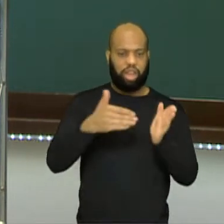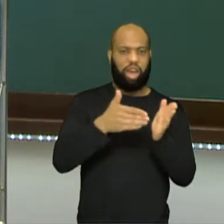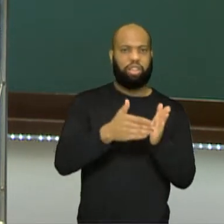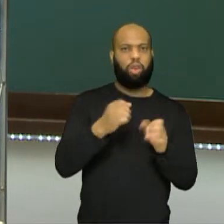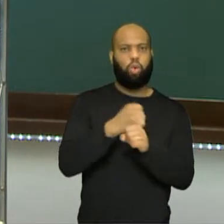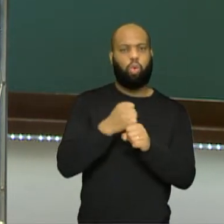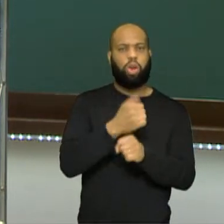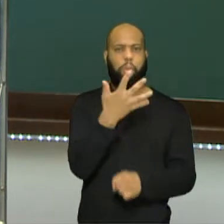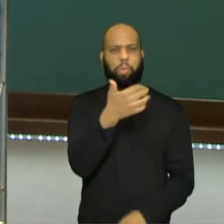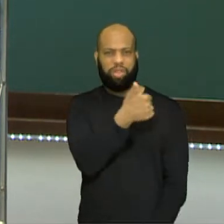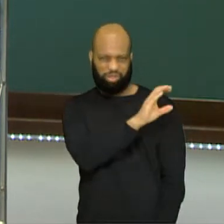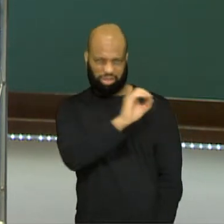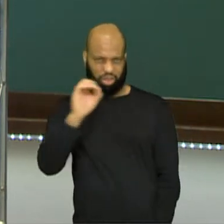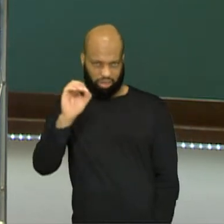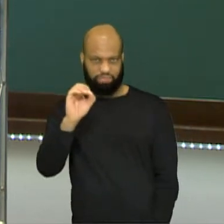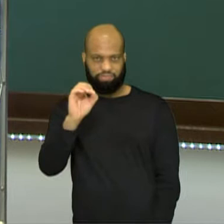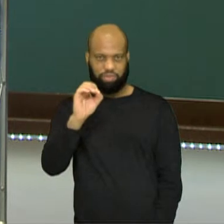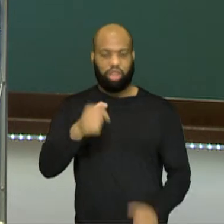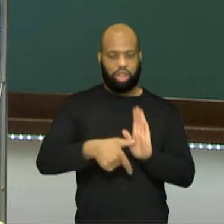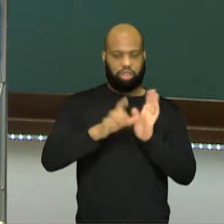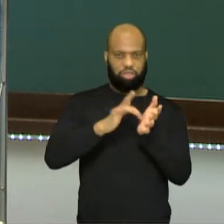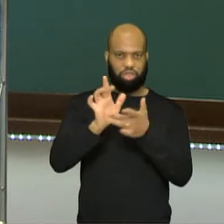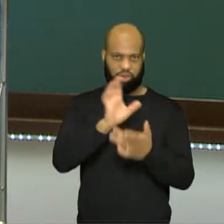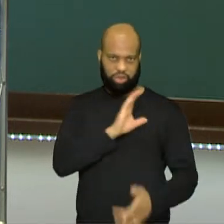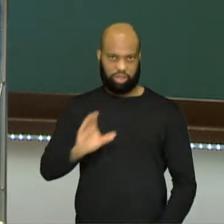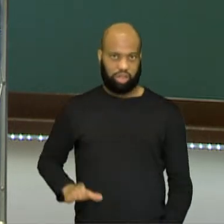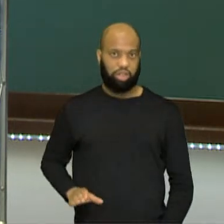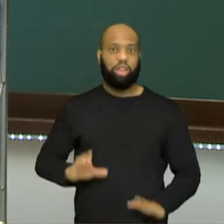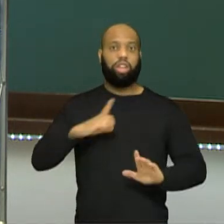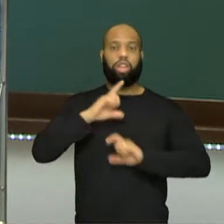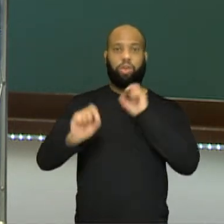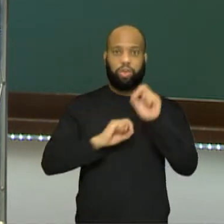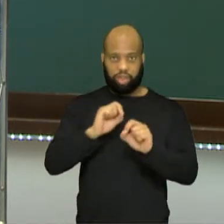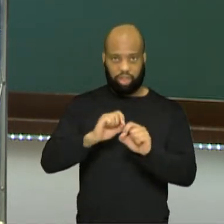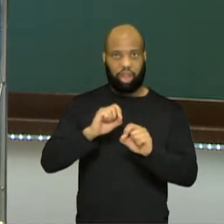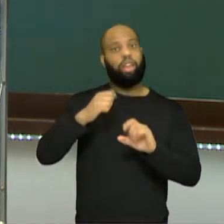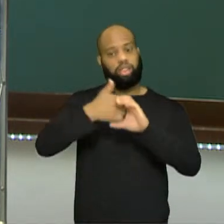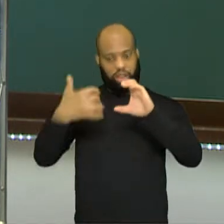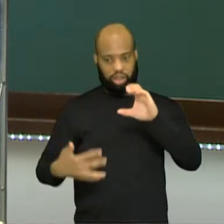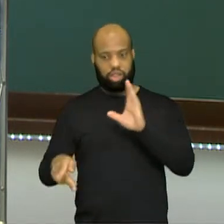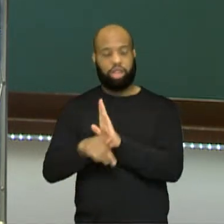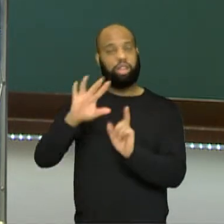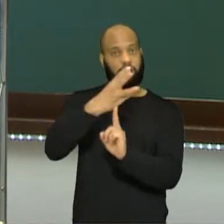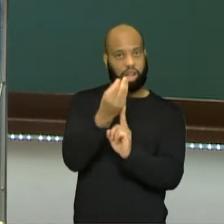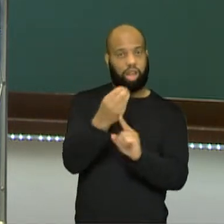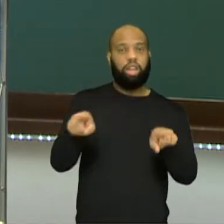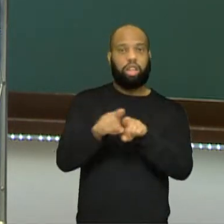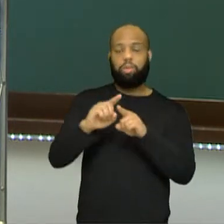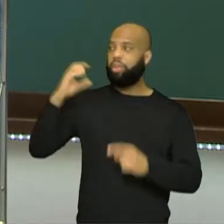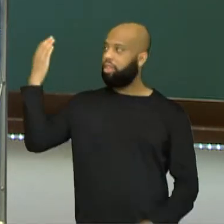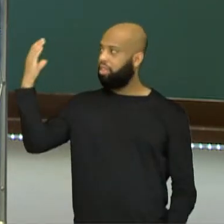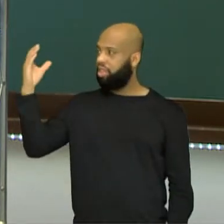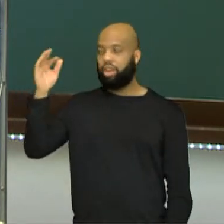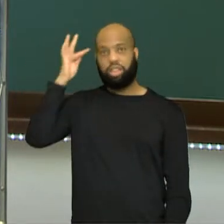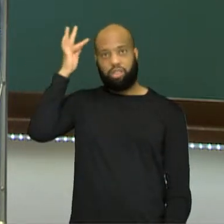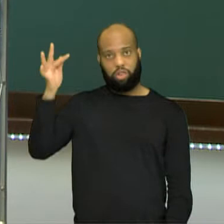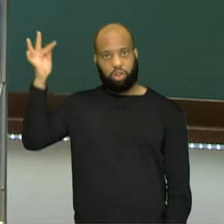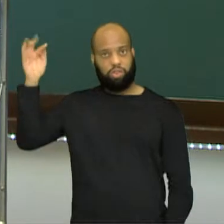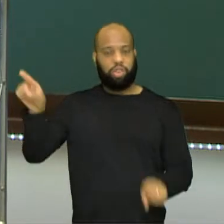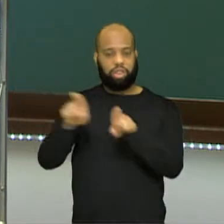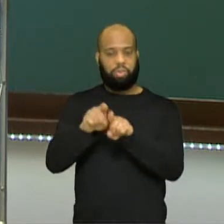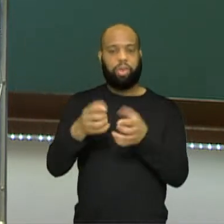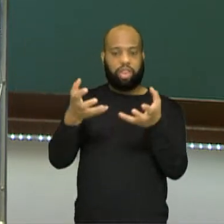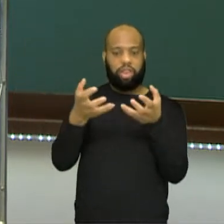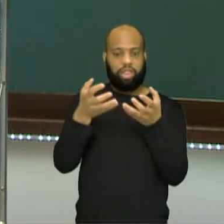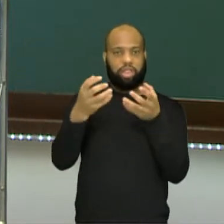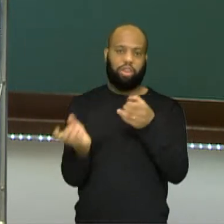100, isso vai caracterizar nas artes, na ciência, na filosofia, essa busca de retomar